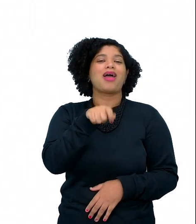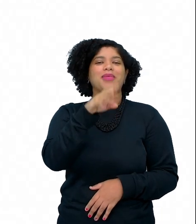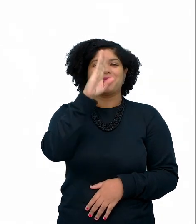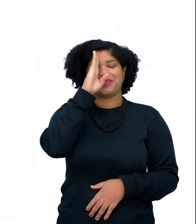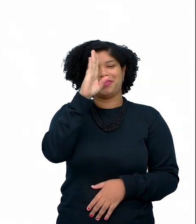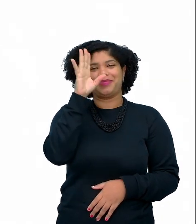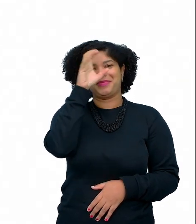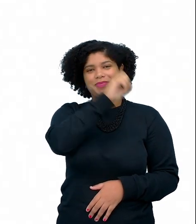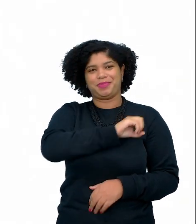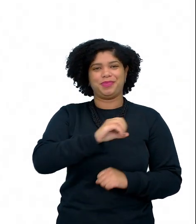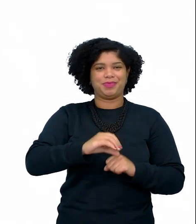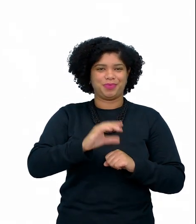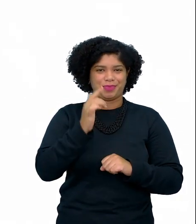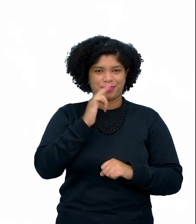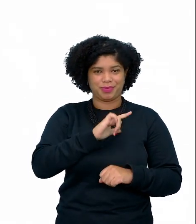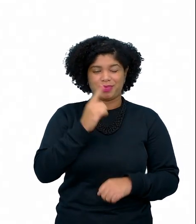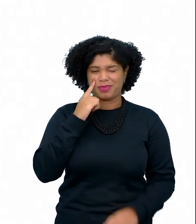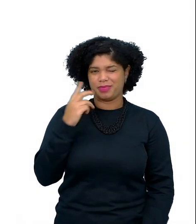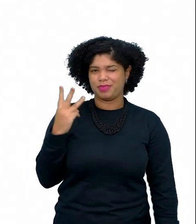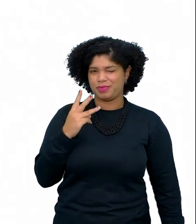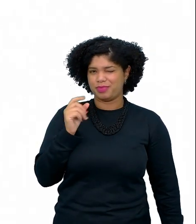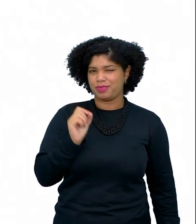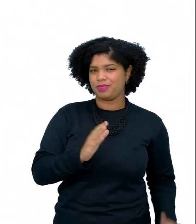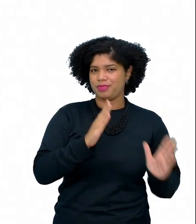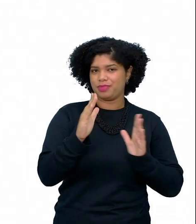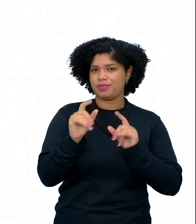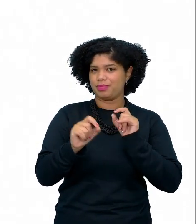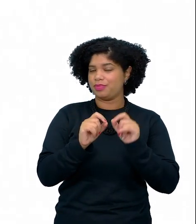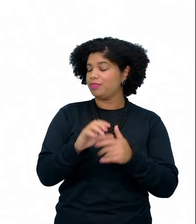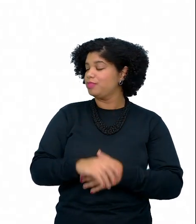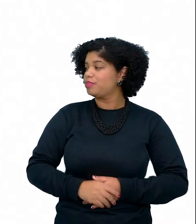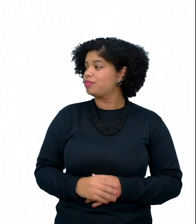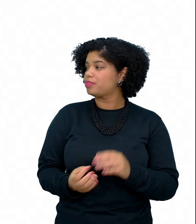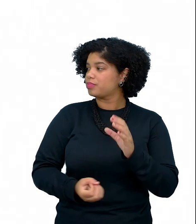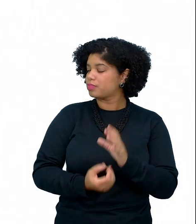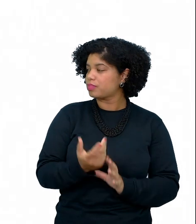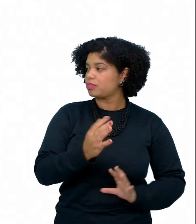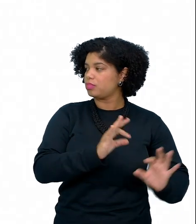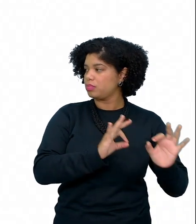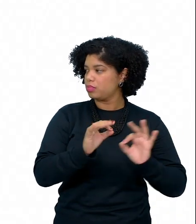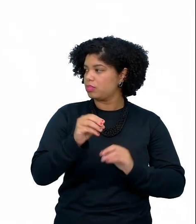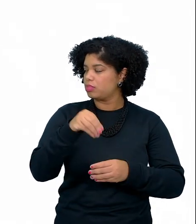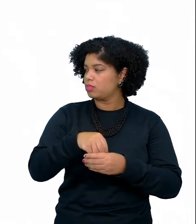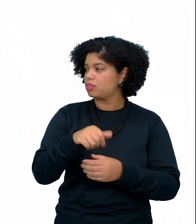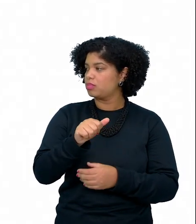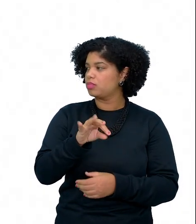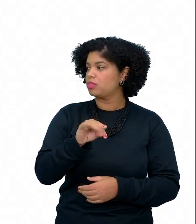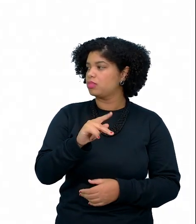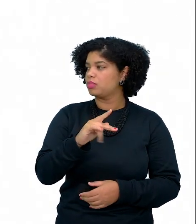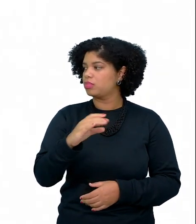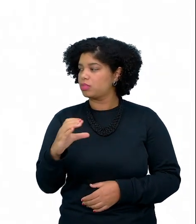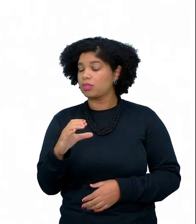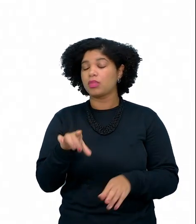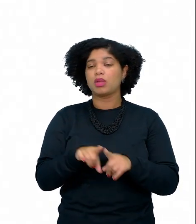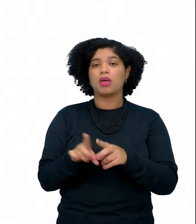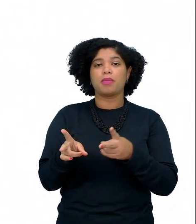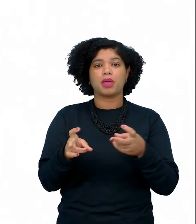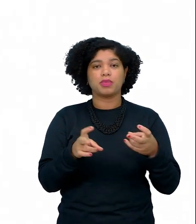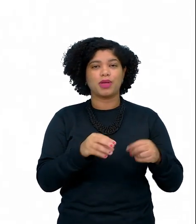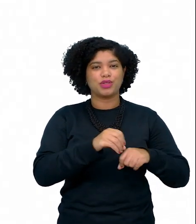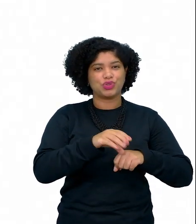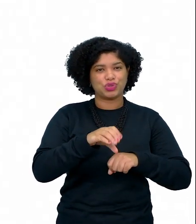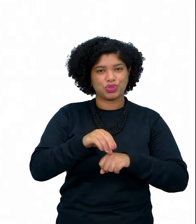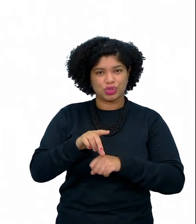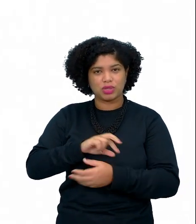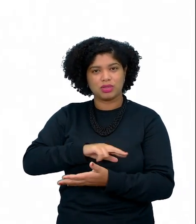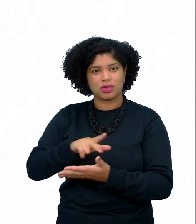aprendizagem. Na terceira etapa, elaborar o planejamento na TPC, observando se as